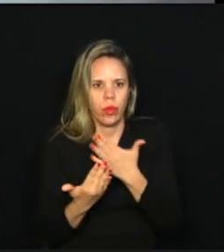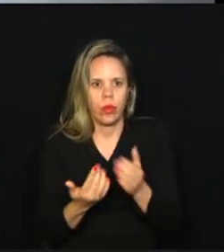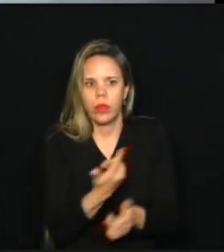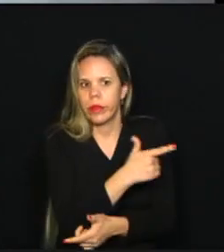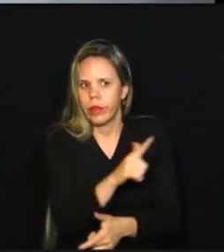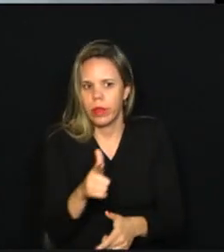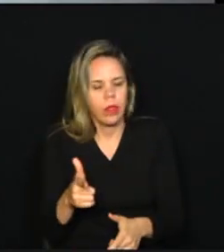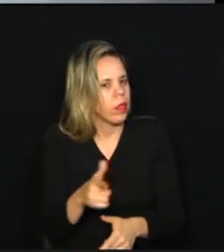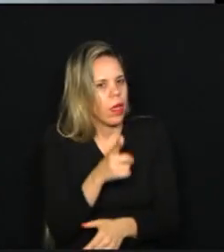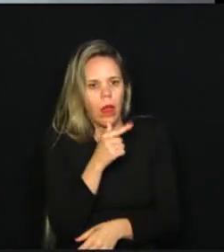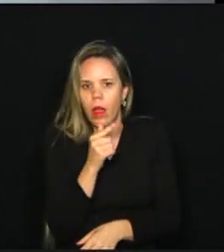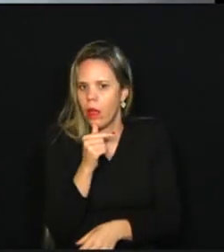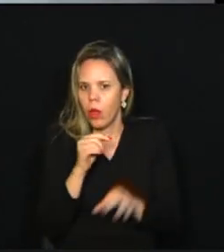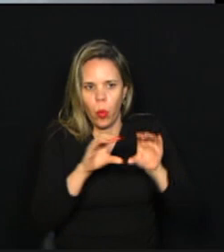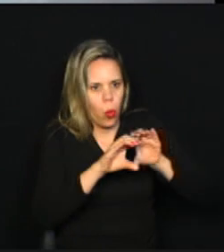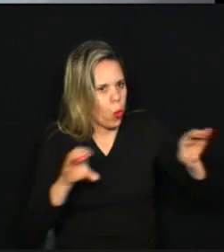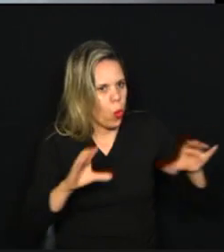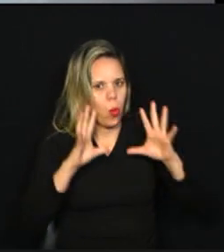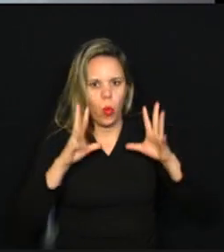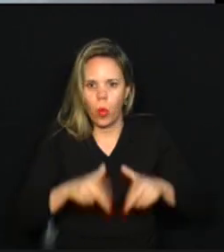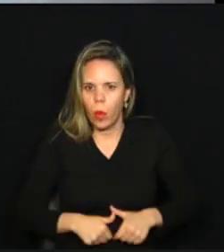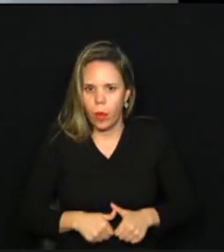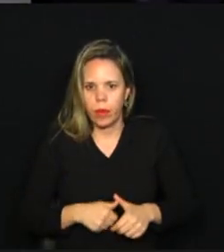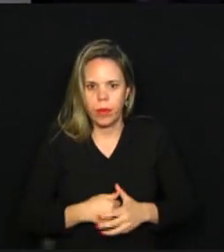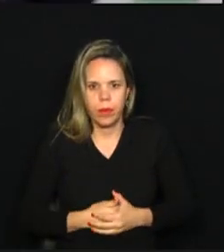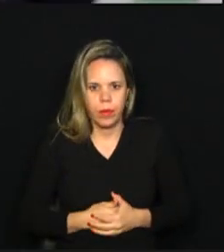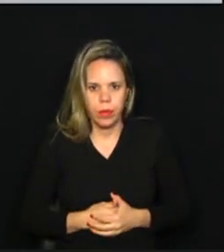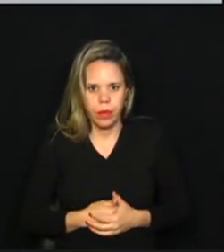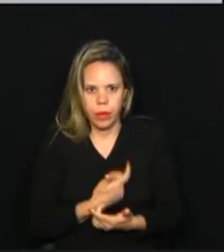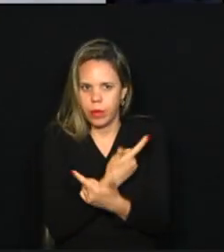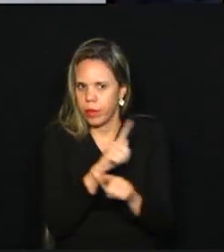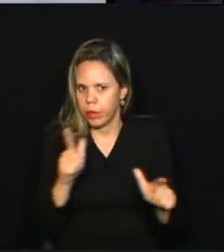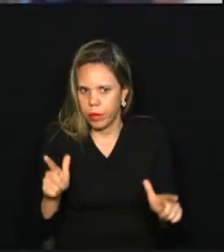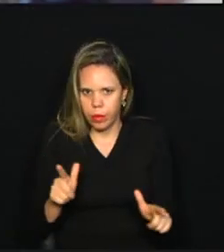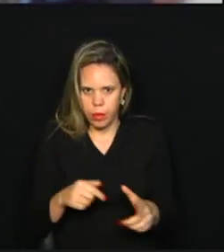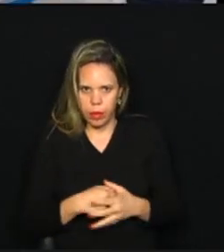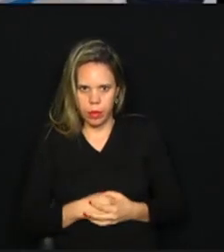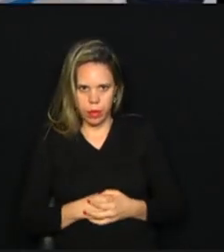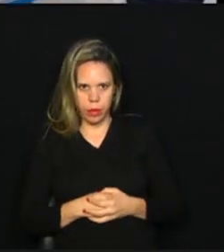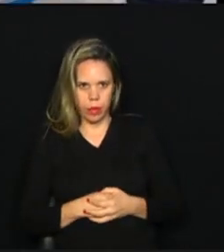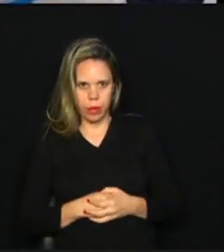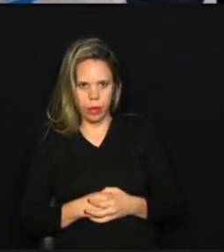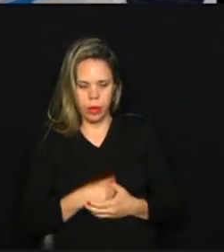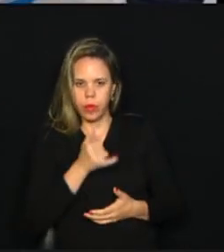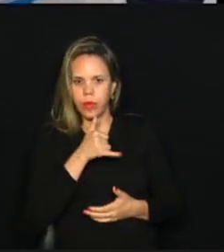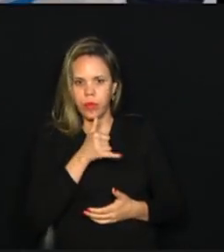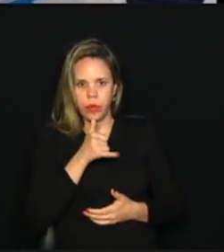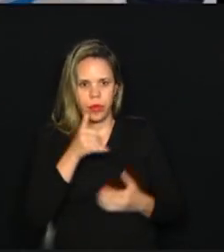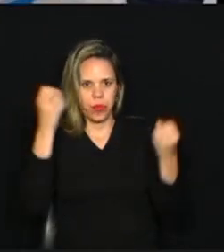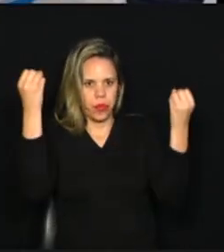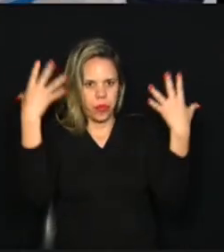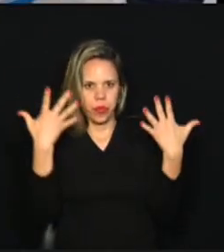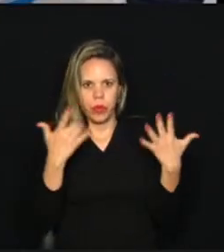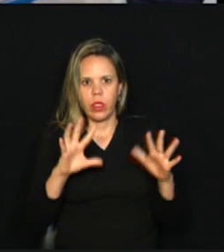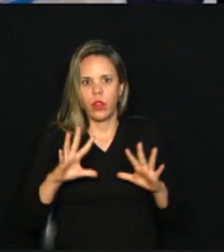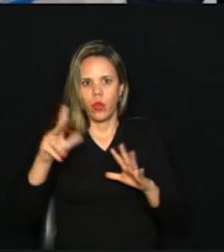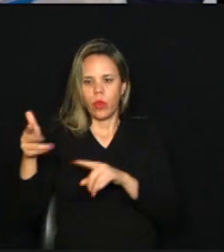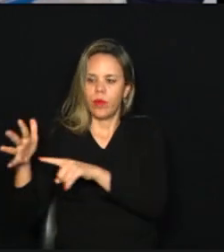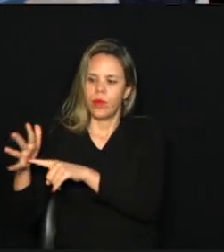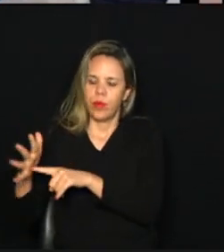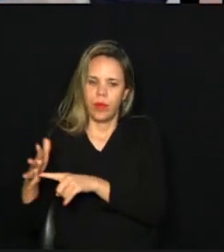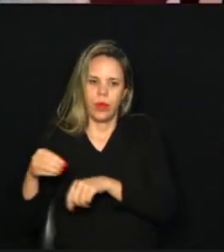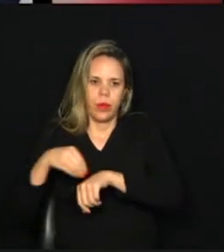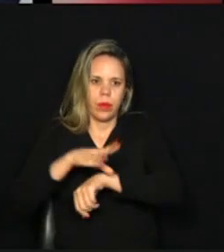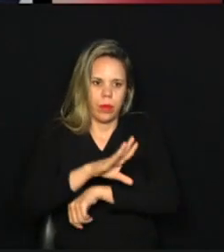acesso à água encanada, uma comunidade que não tem acesso à energia, é tudo gerador, e